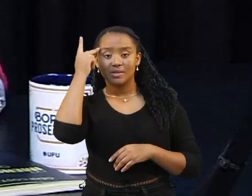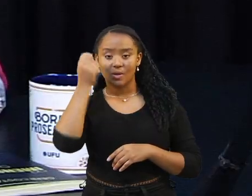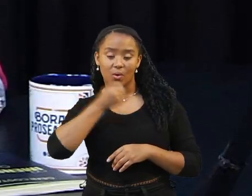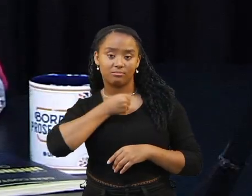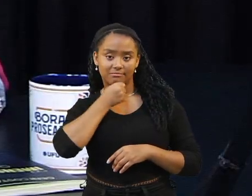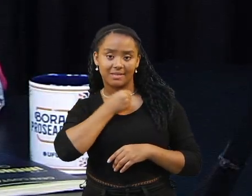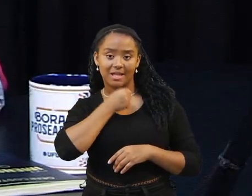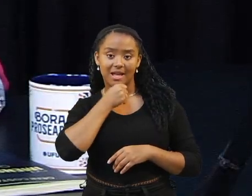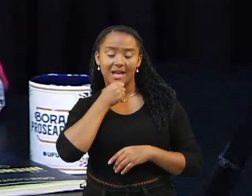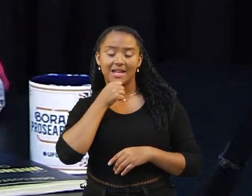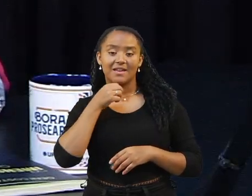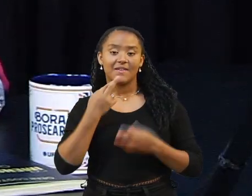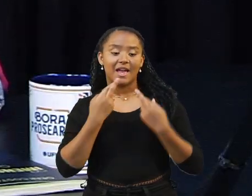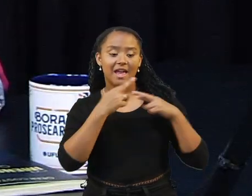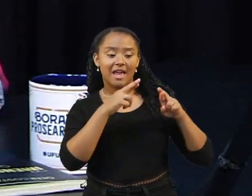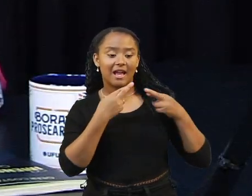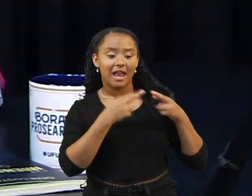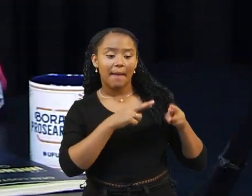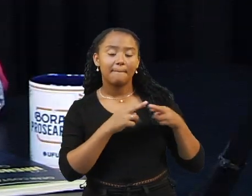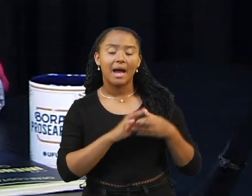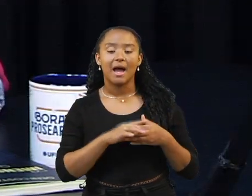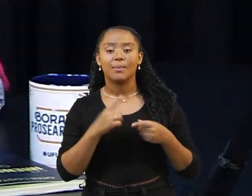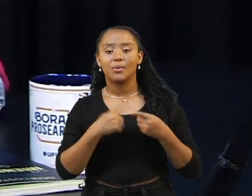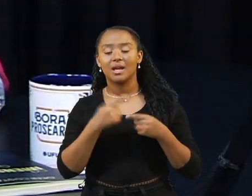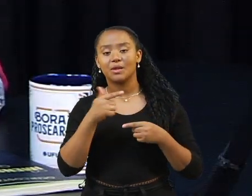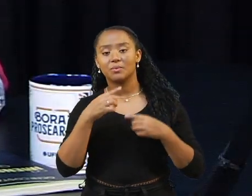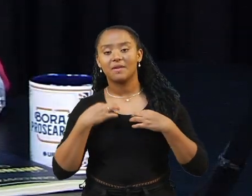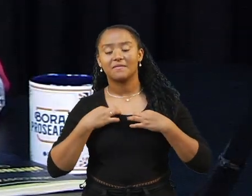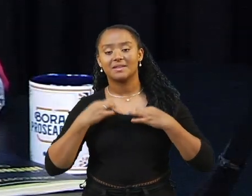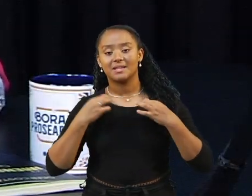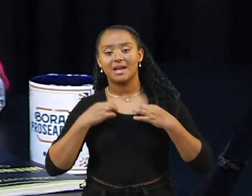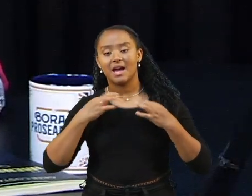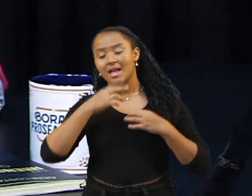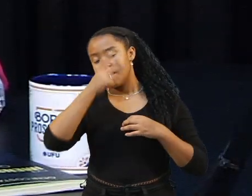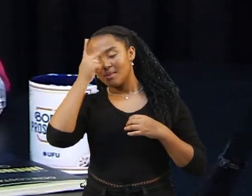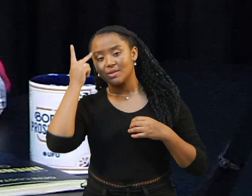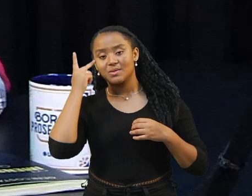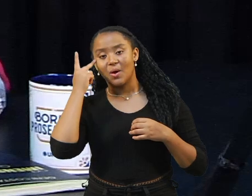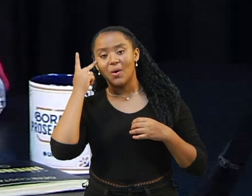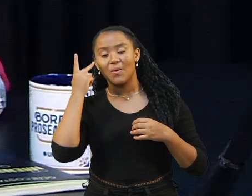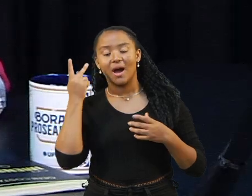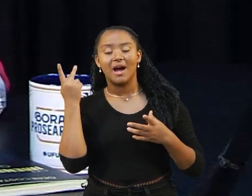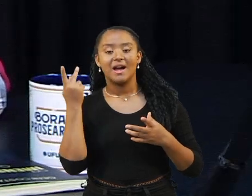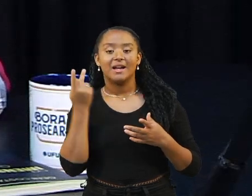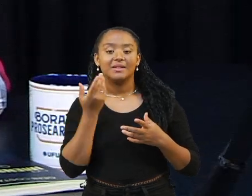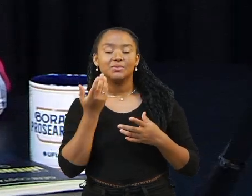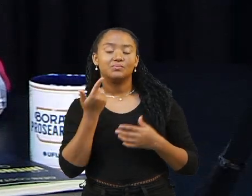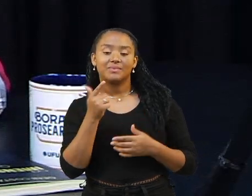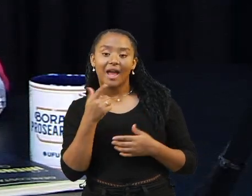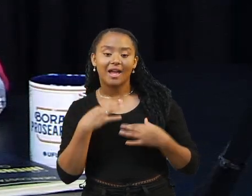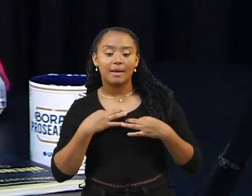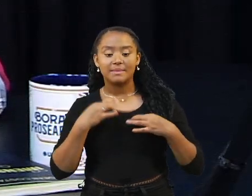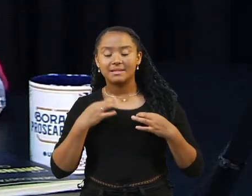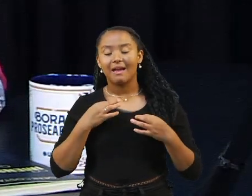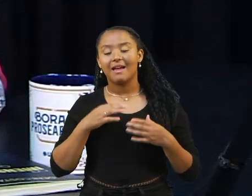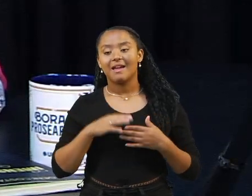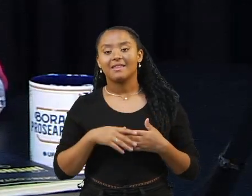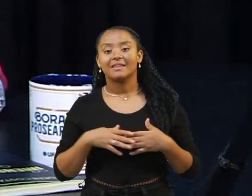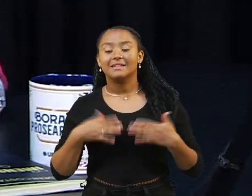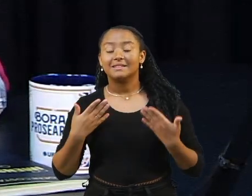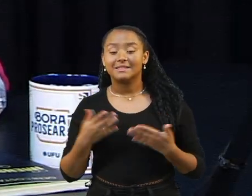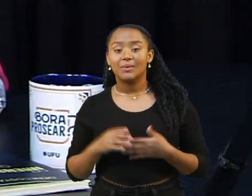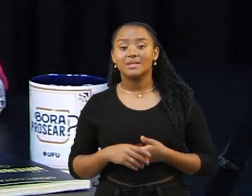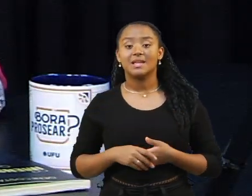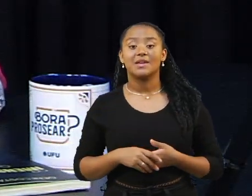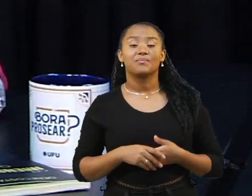não trouxe camiseta e que a professora queria que ela tivesse camiseta, aí você vai lá e acalma aquilo. Então, além de você